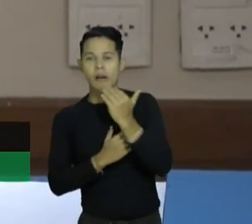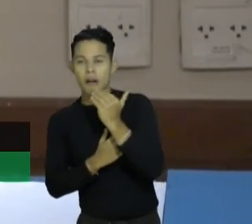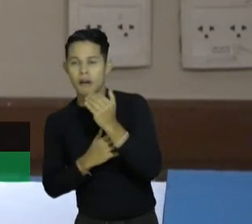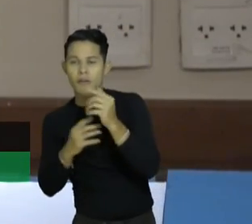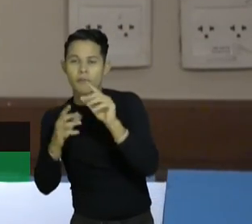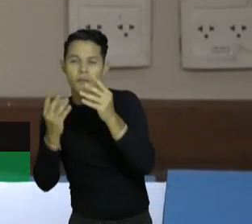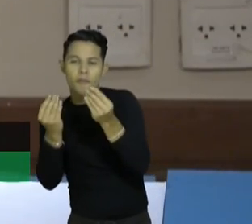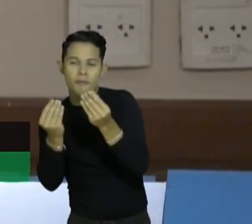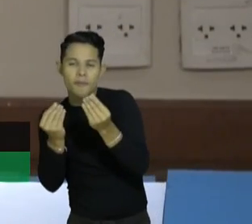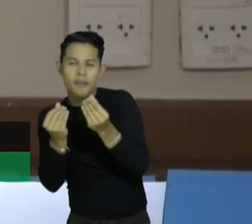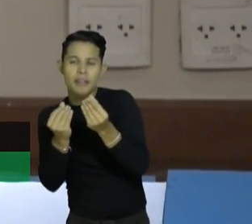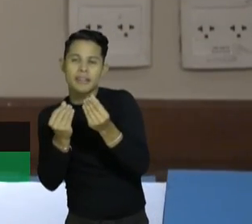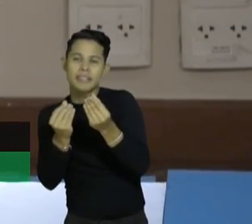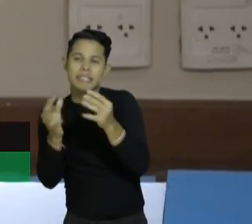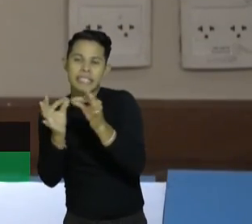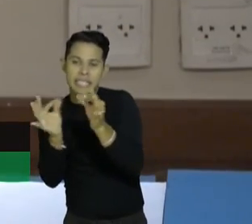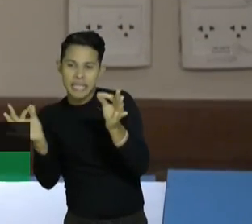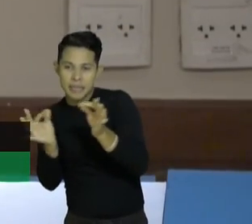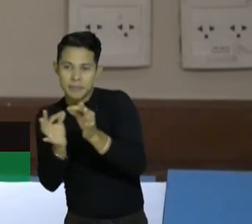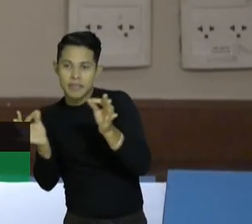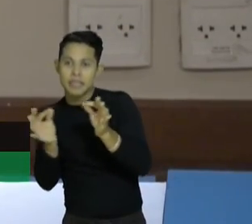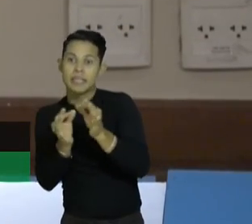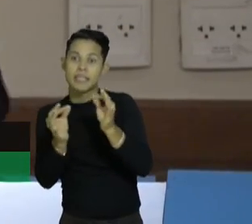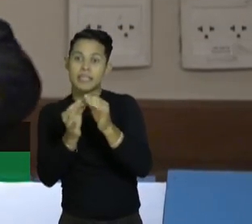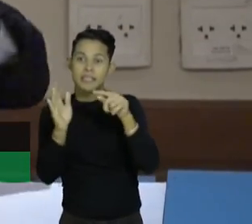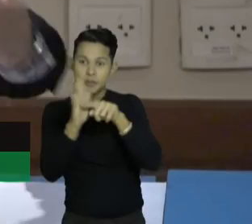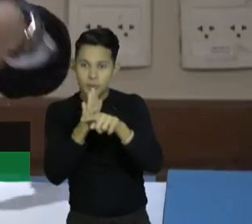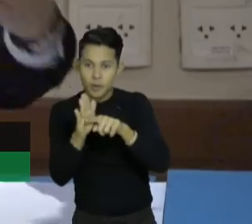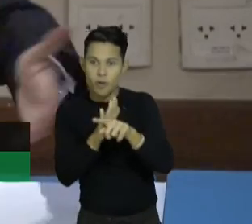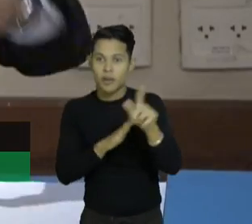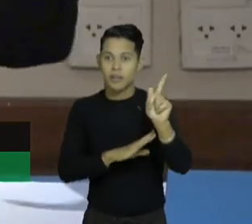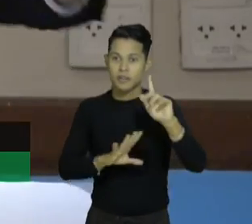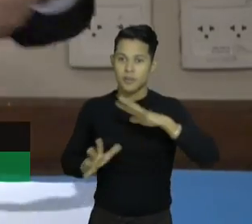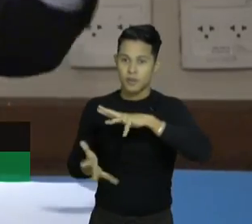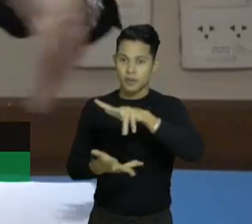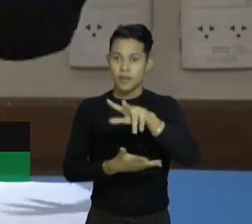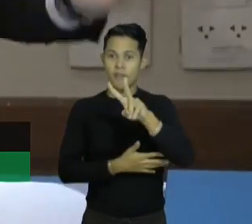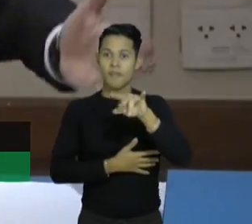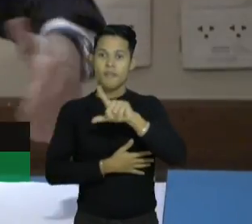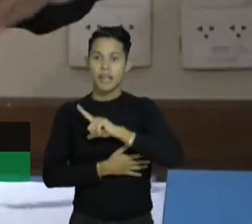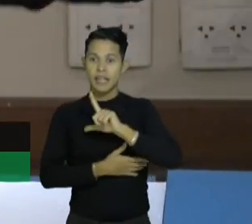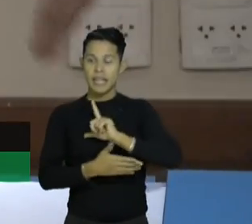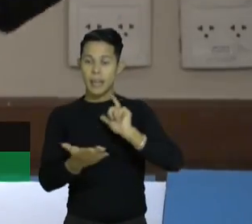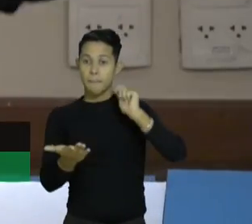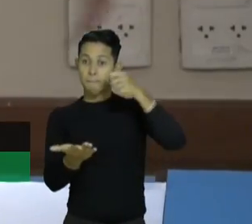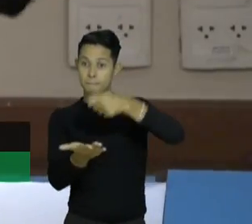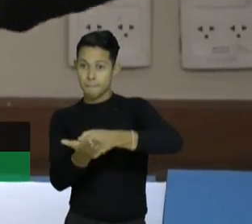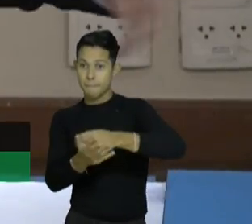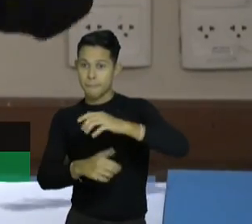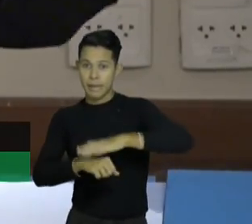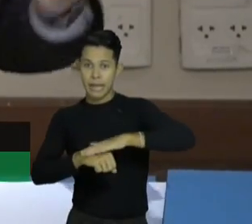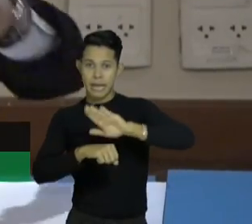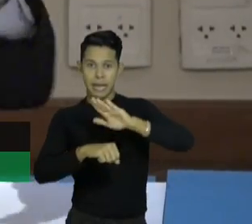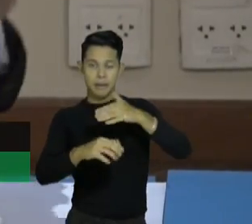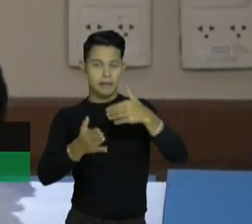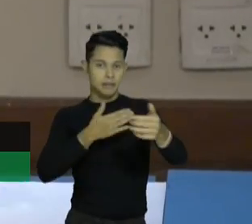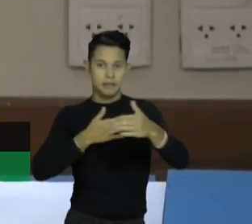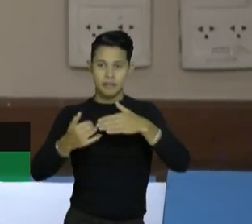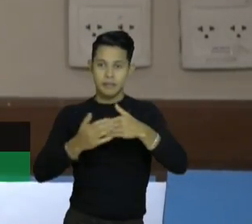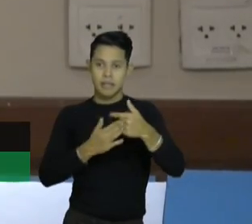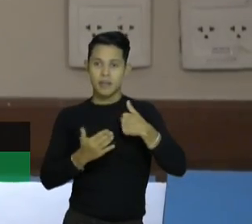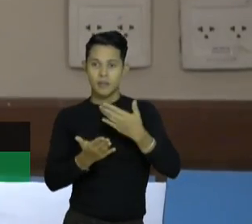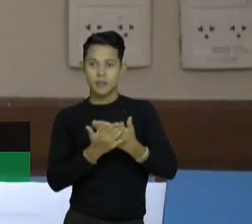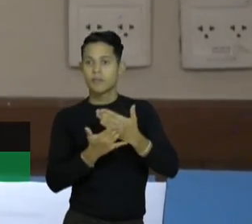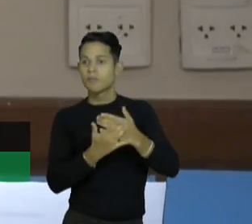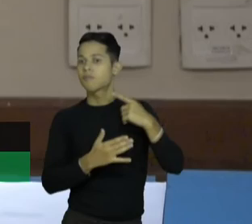exploram muito mais indicação geográfica de novo vamos ter que pagar mais indicação geográfic eu vou chamar aqui de royals ou direitos para os